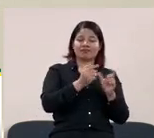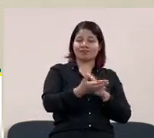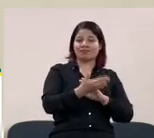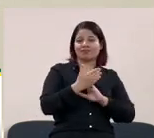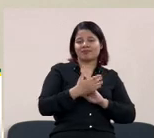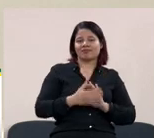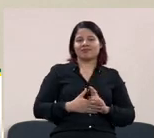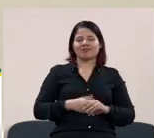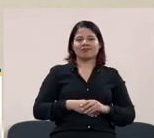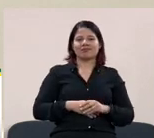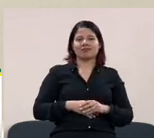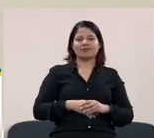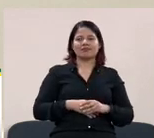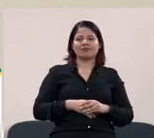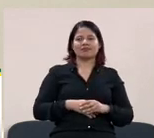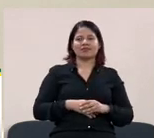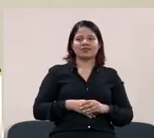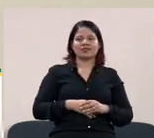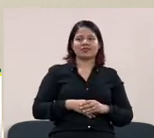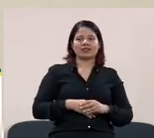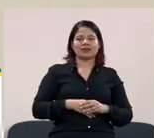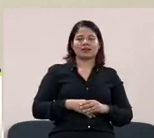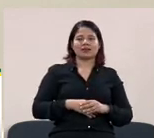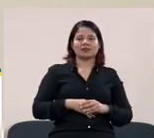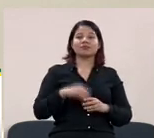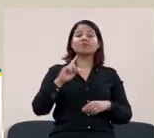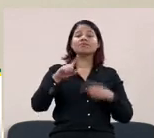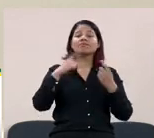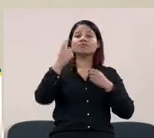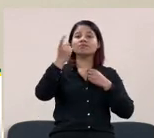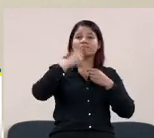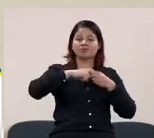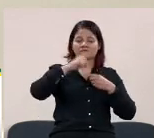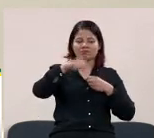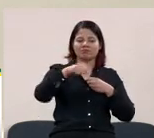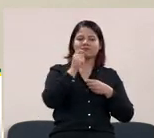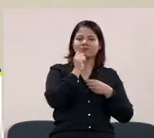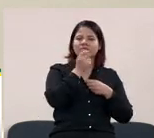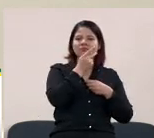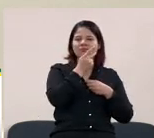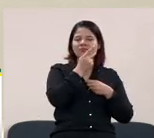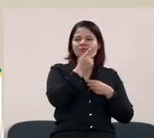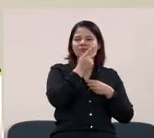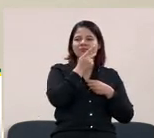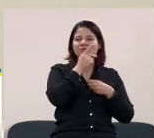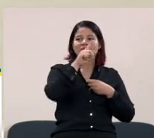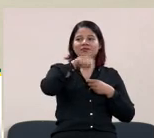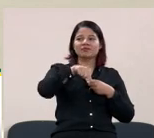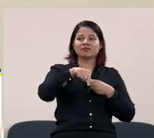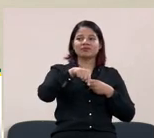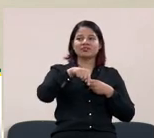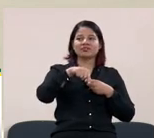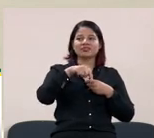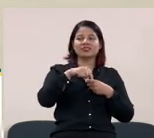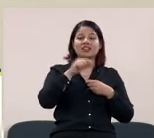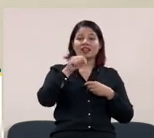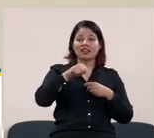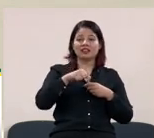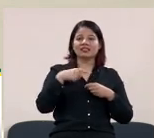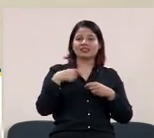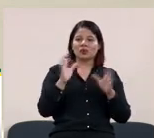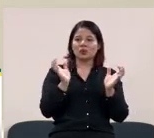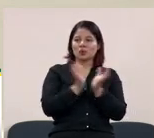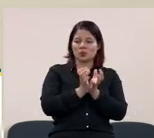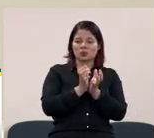voltei para Macapá e fui professor aqui do Núcleo Universitário. Núcleo Universitário era